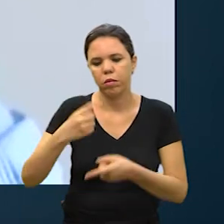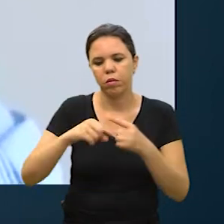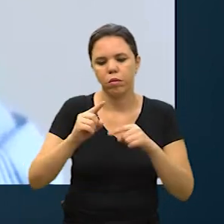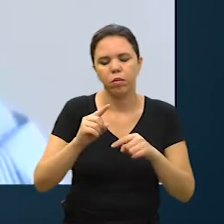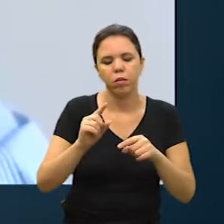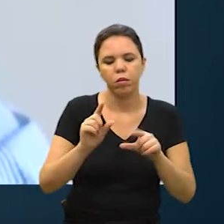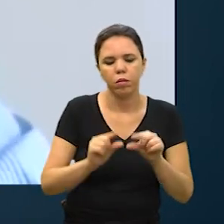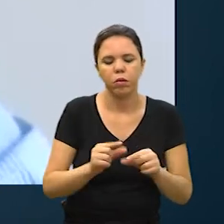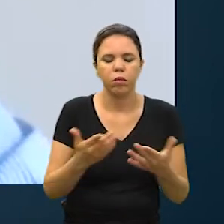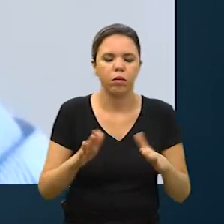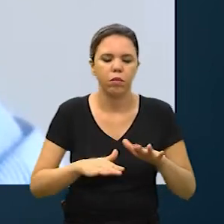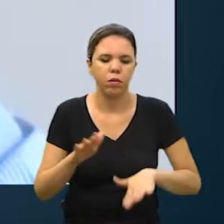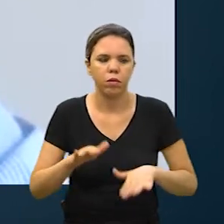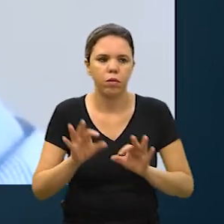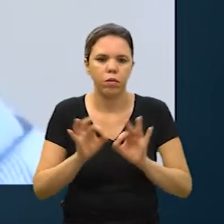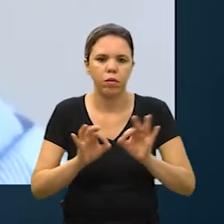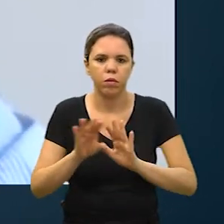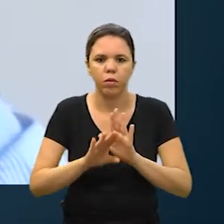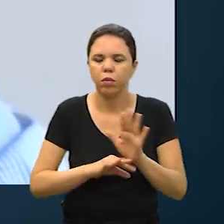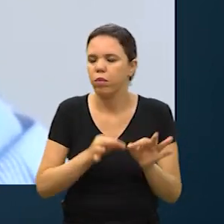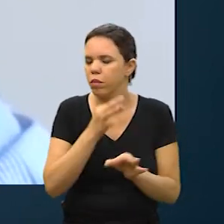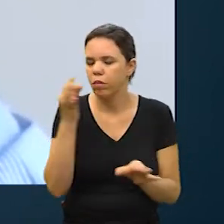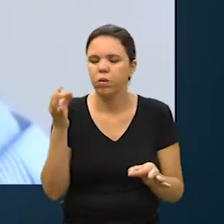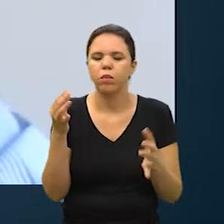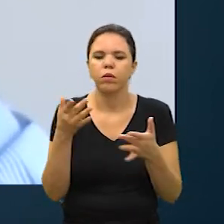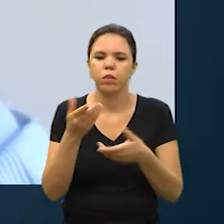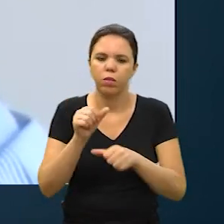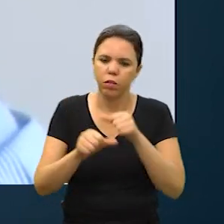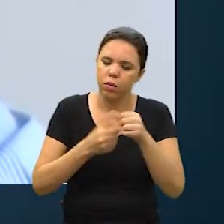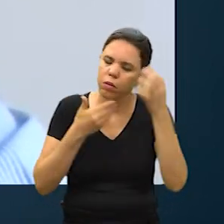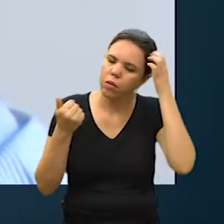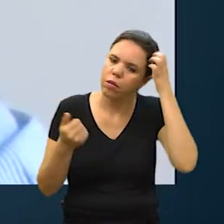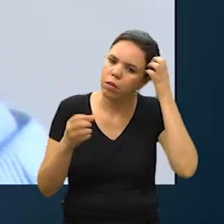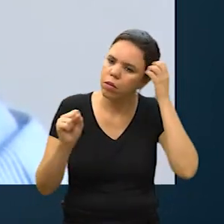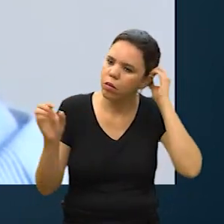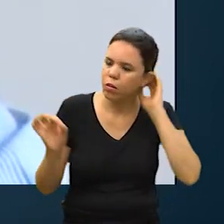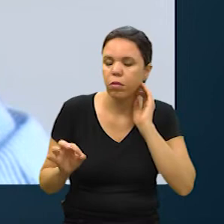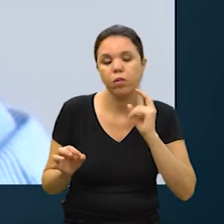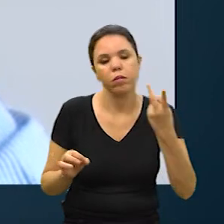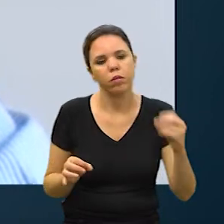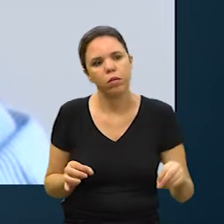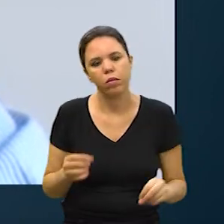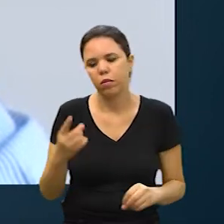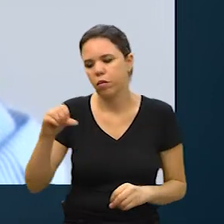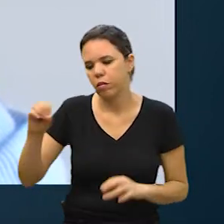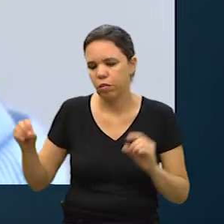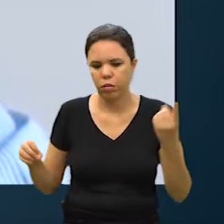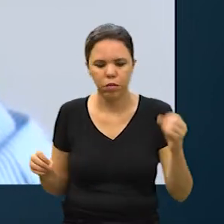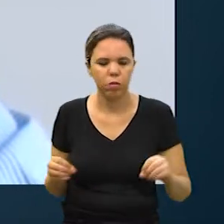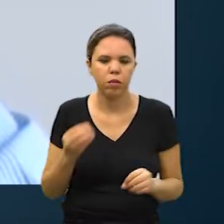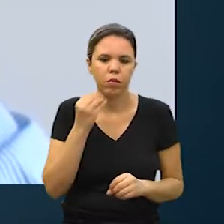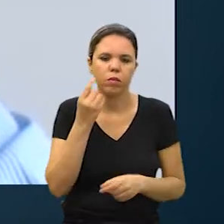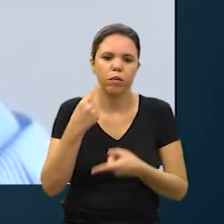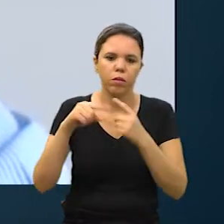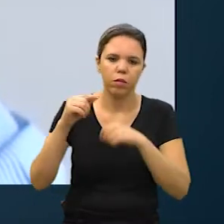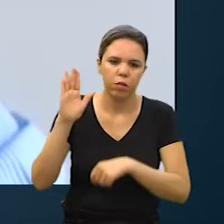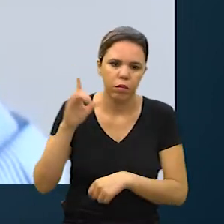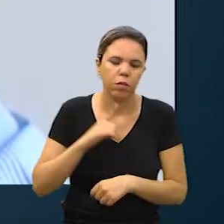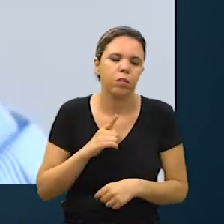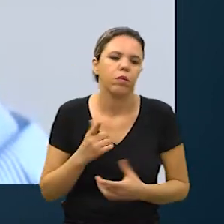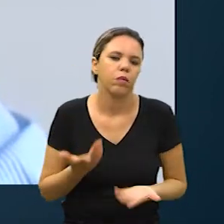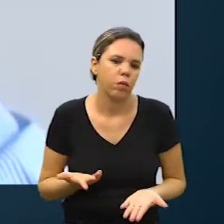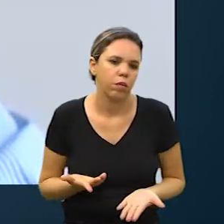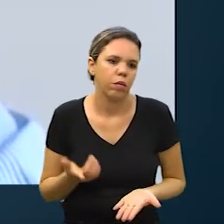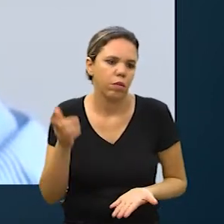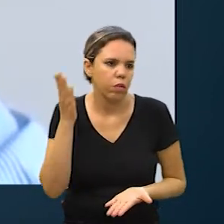para insucesso. Se faz planejamento, a relação muda, é 80-20, 90-10, quer dizer, eu tenho mais chance de ter sucesso do que tem sucesso,